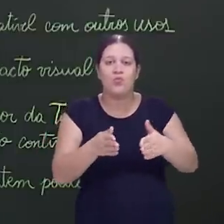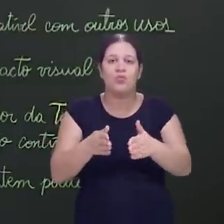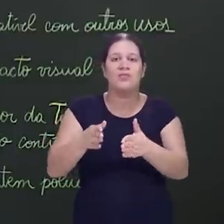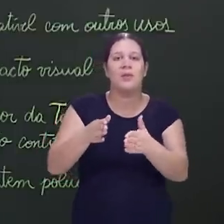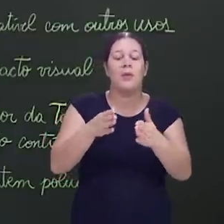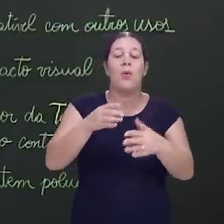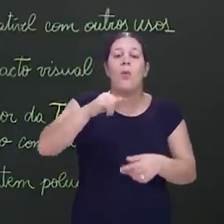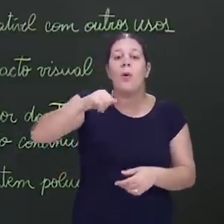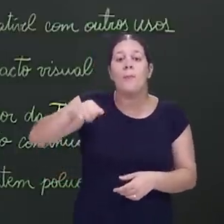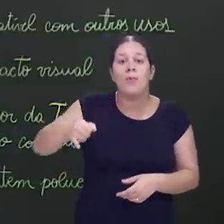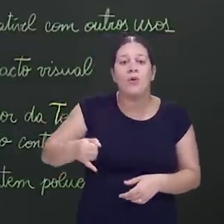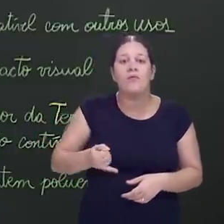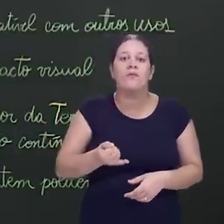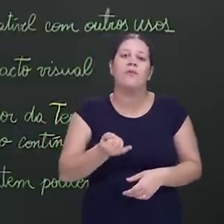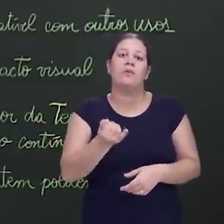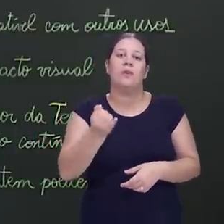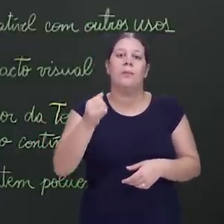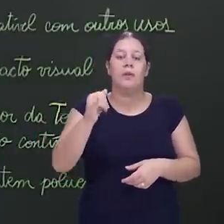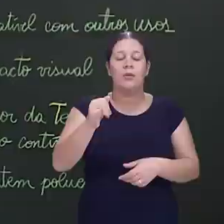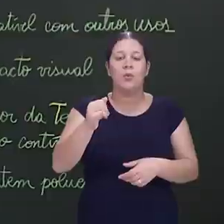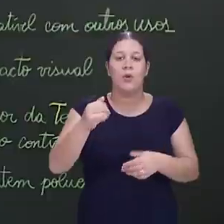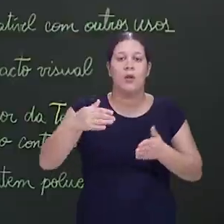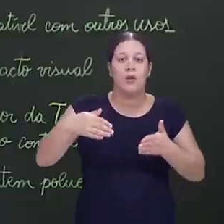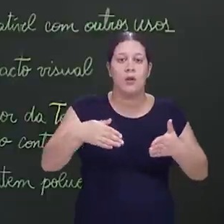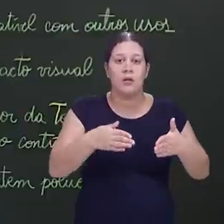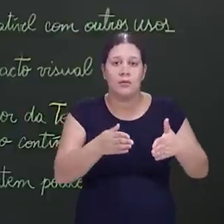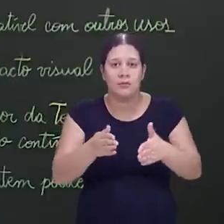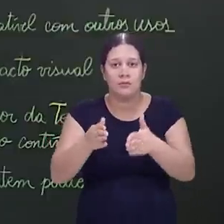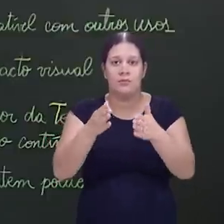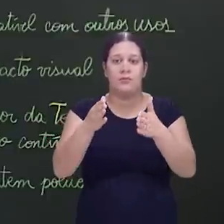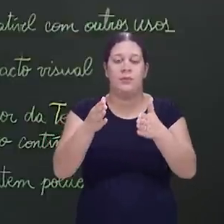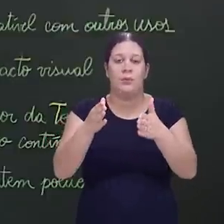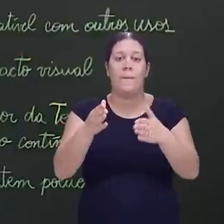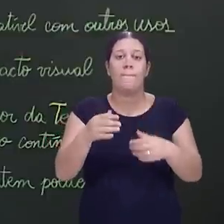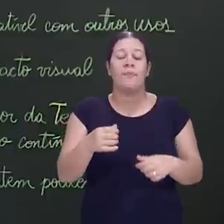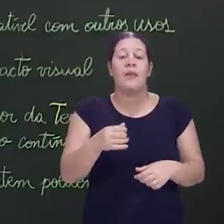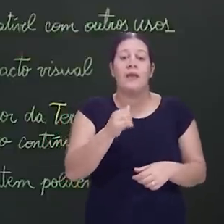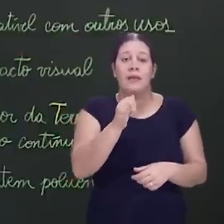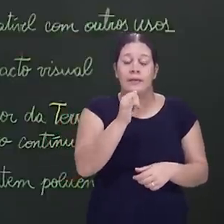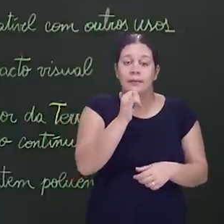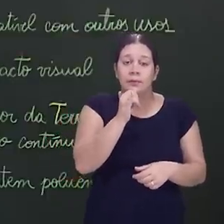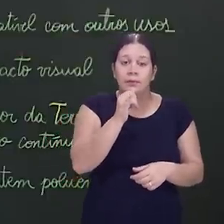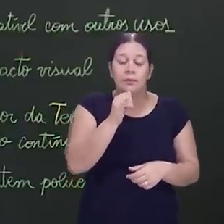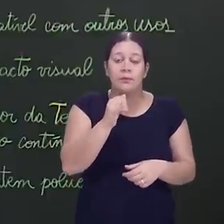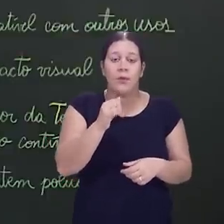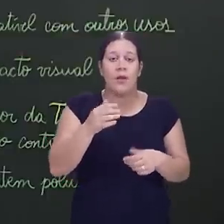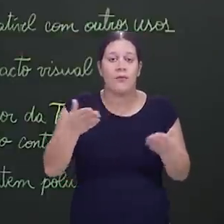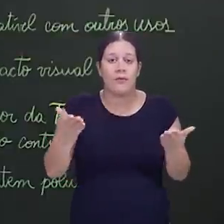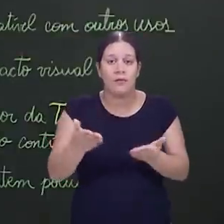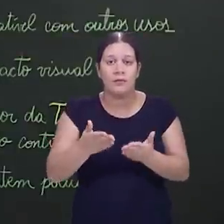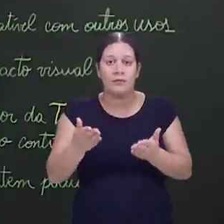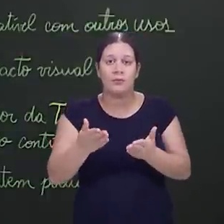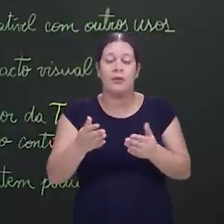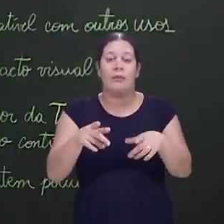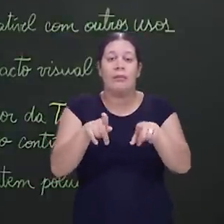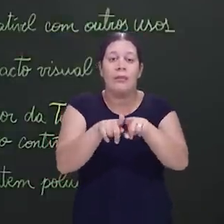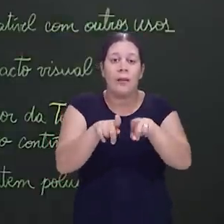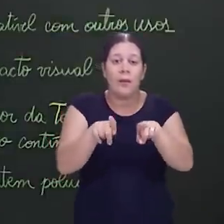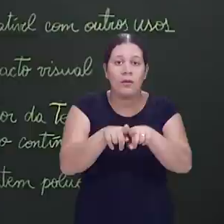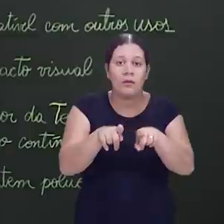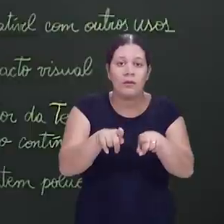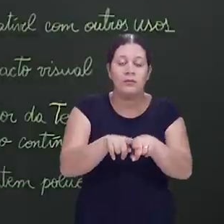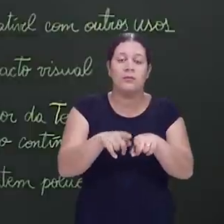ou mesmo um aproveitamento desse curso do rio, porém vai haver um alagamento. E esse alagamento é que vai levar à